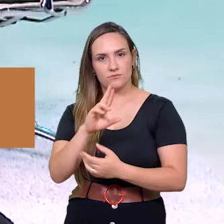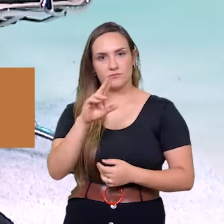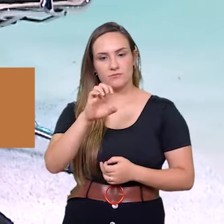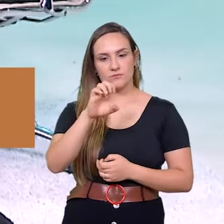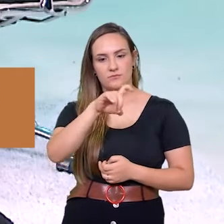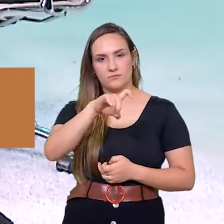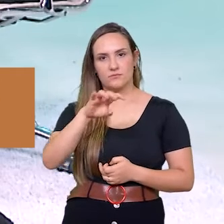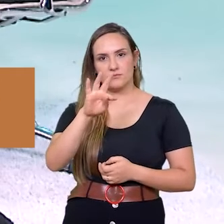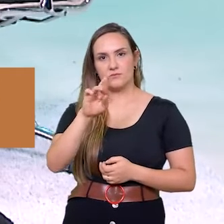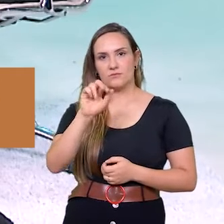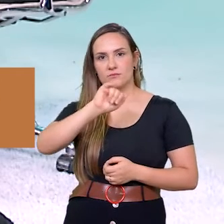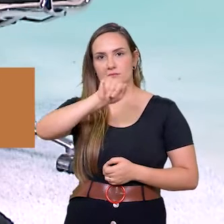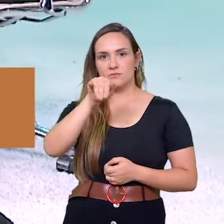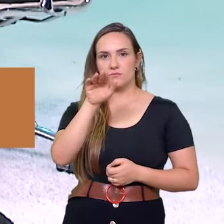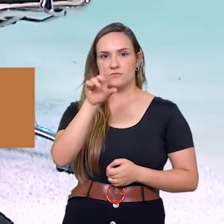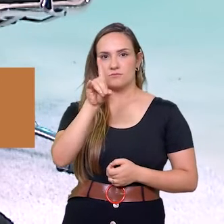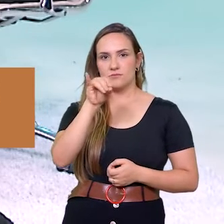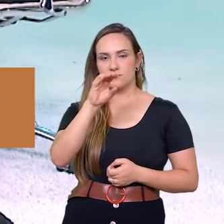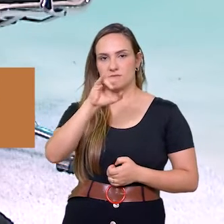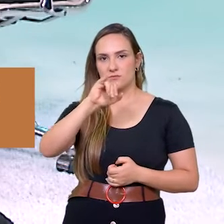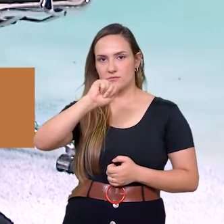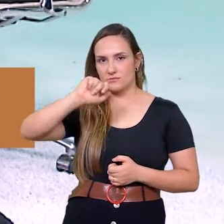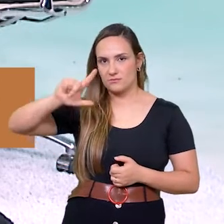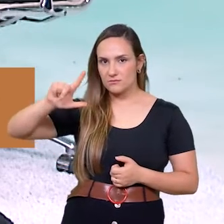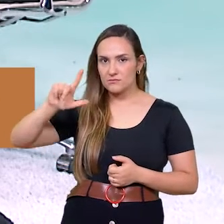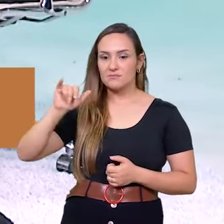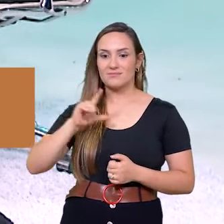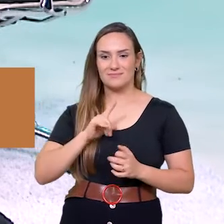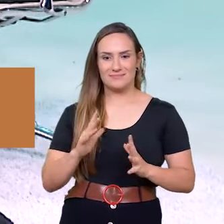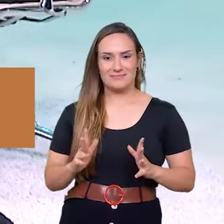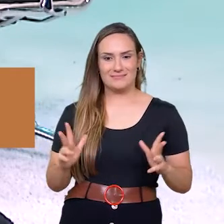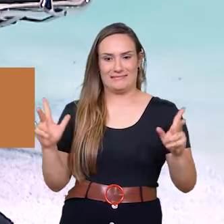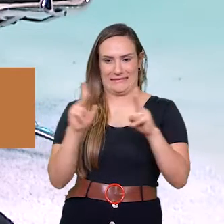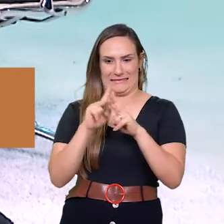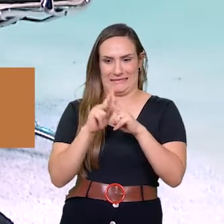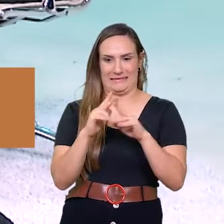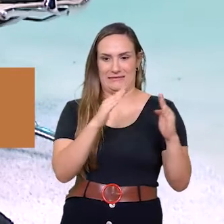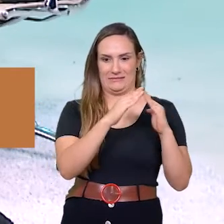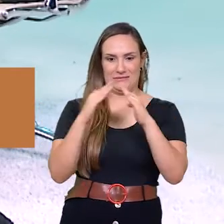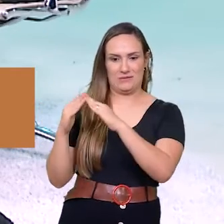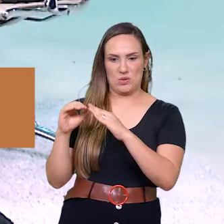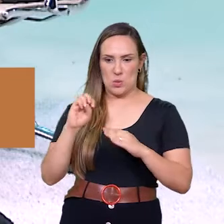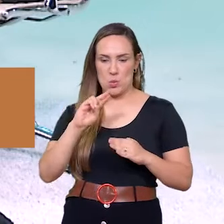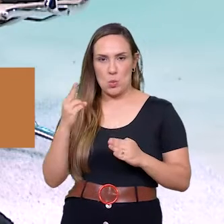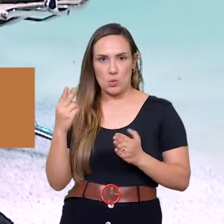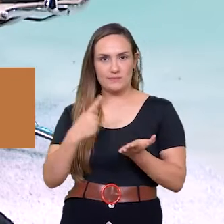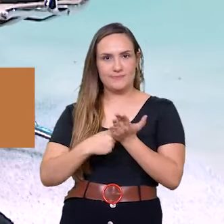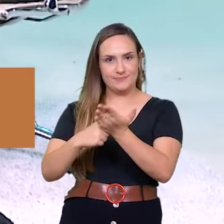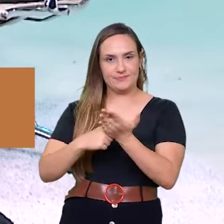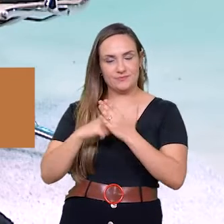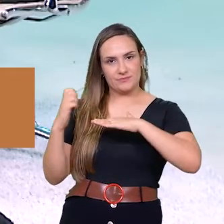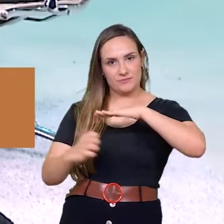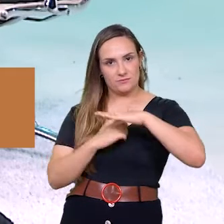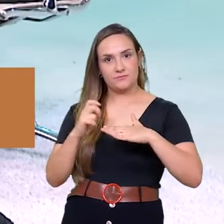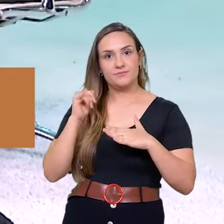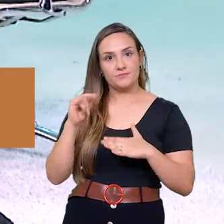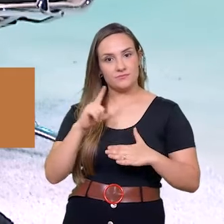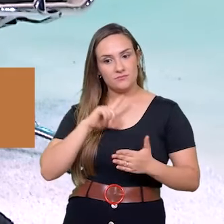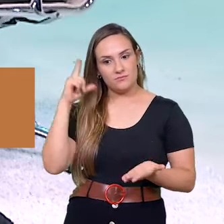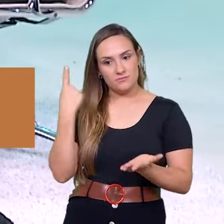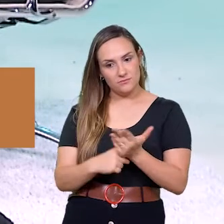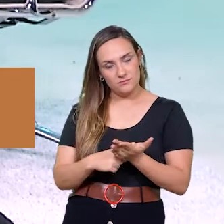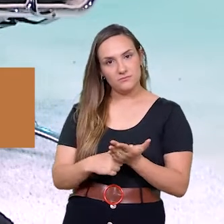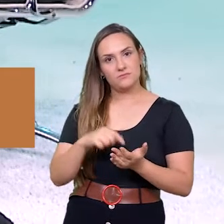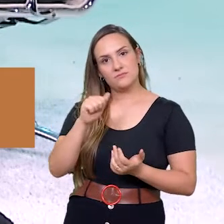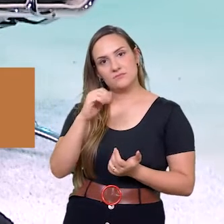De conflitos entre vizinhos, a orientação sobre a possibilidade de anulação de negócios. Os acordos celebrados com a participação de um defensor